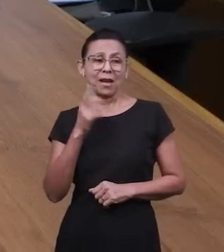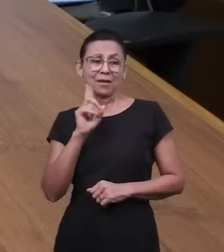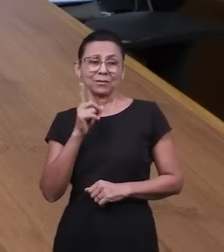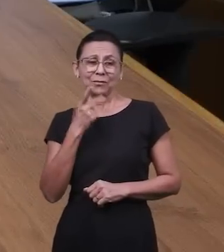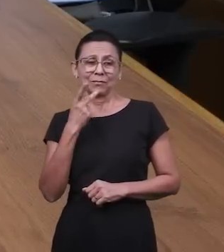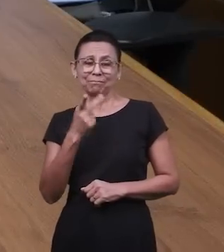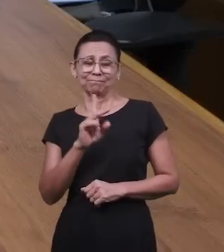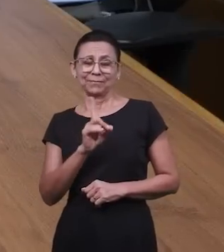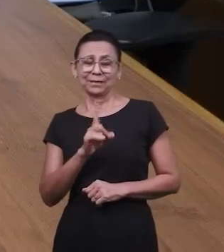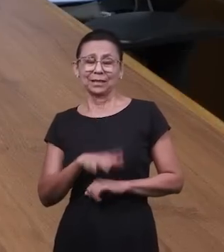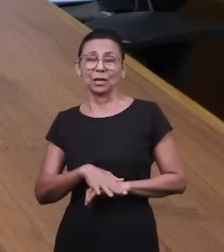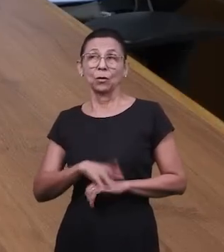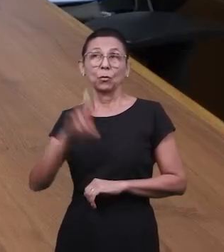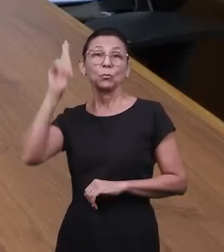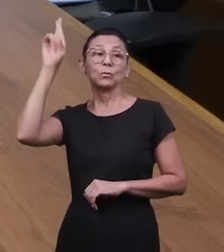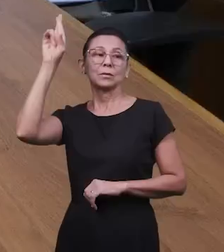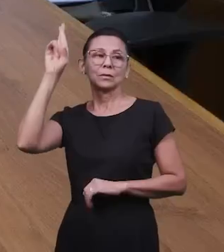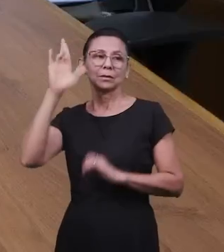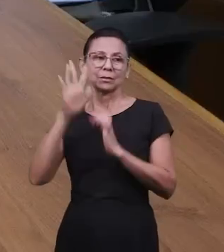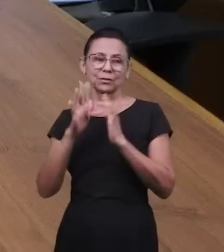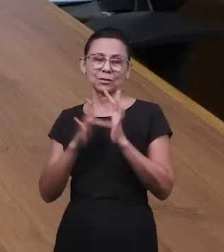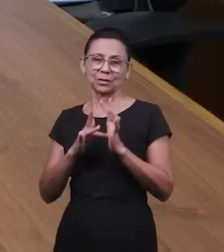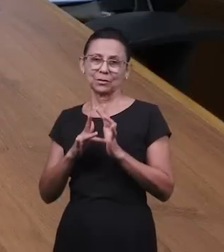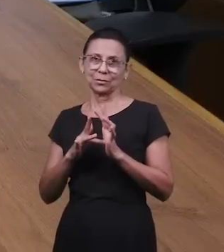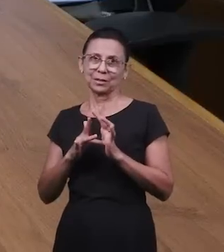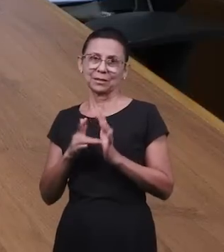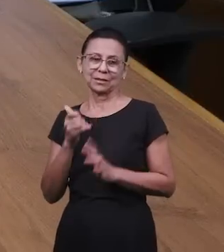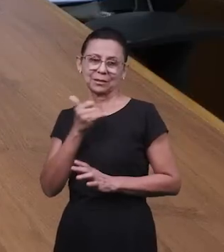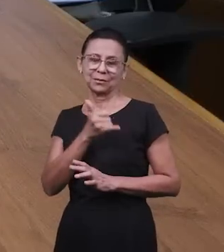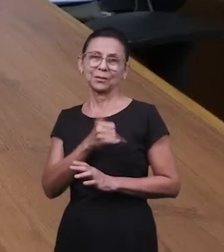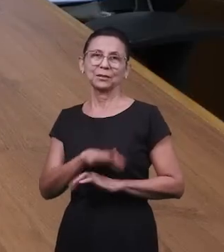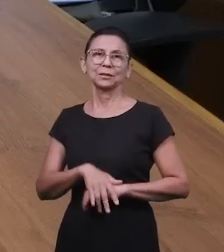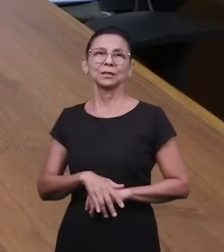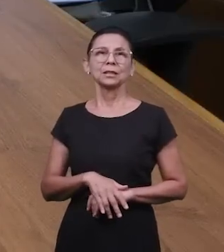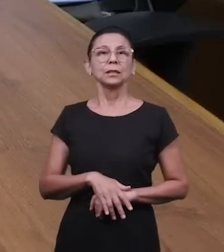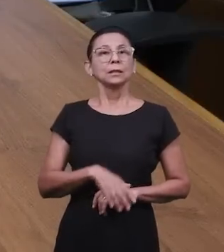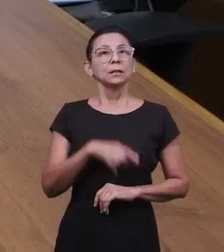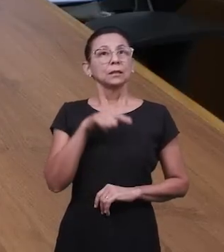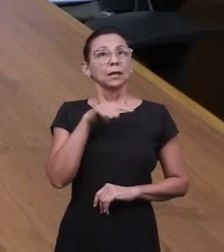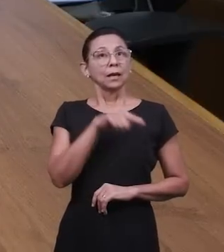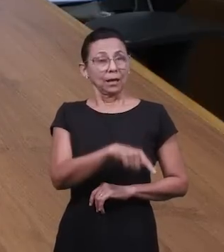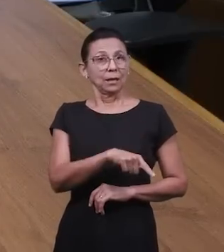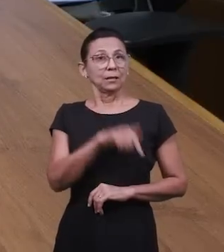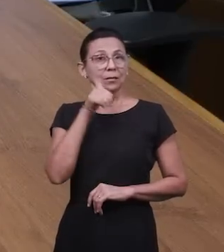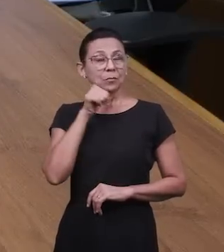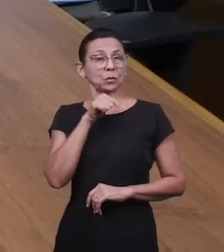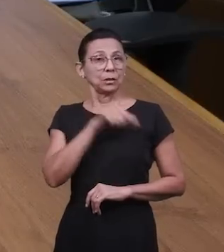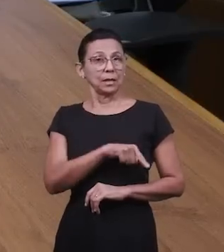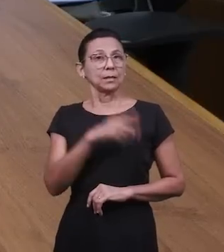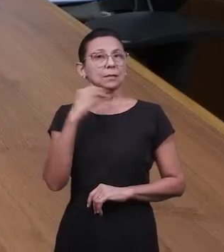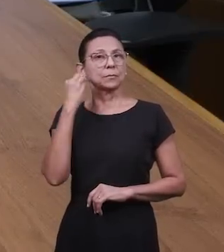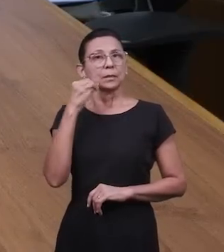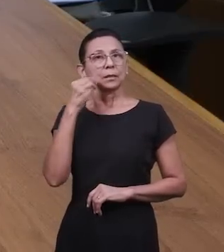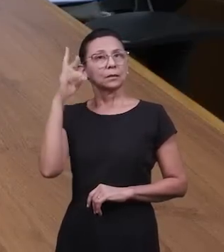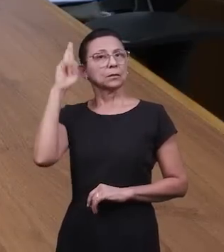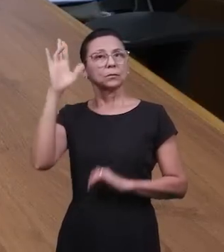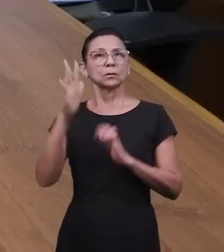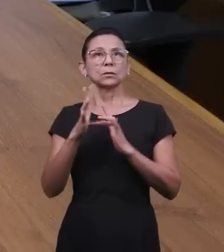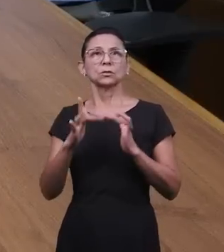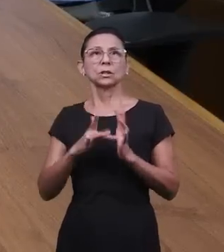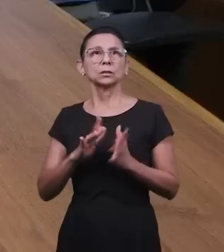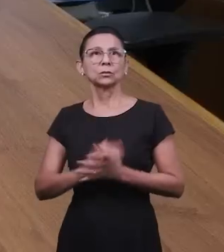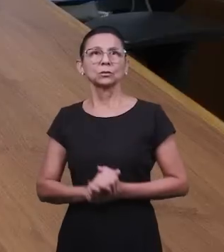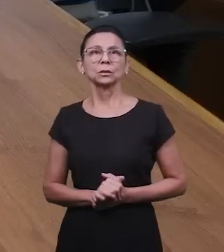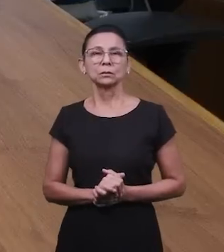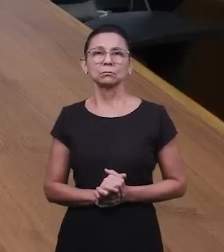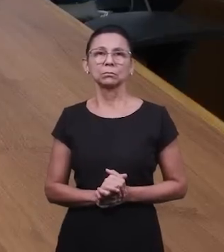precisa, de ter esse encontro. Ela teve ali a primeira experiência dela com Jesus, ela ouviu a voz dele. Agora depois você precisa de perseverar nessa comunhão, não pode deixar isso